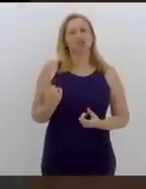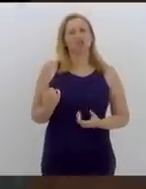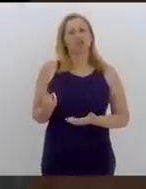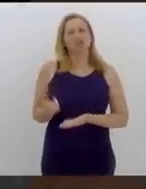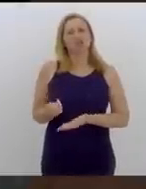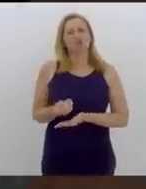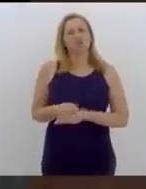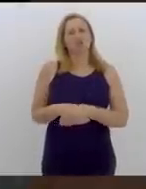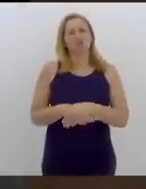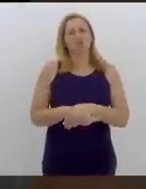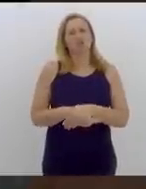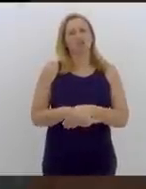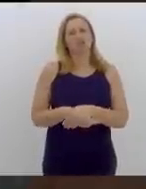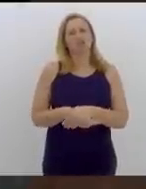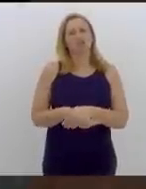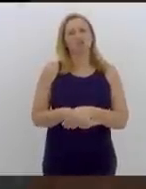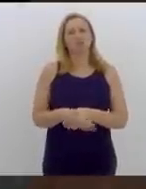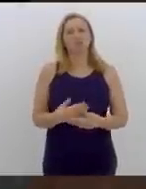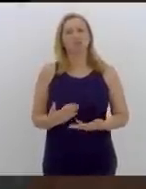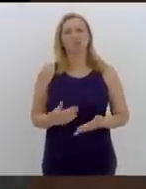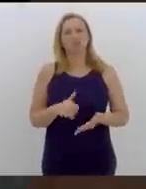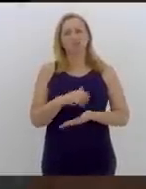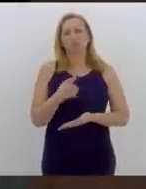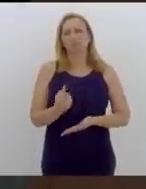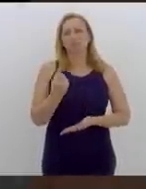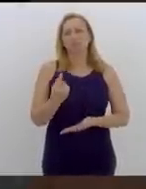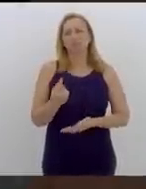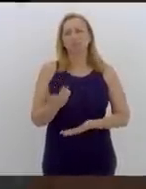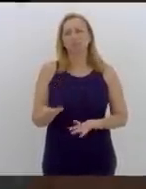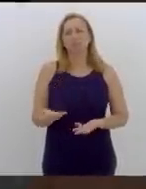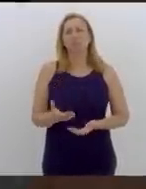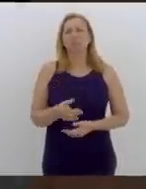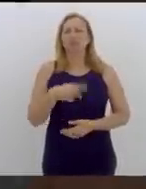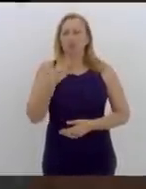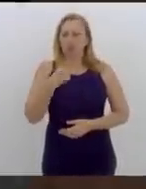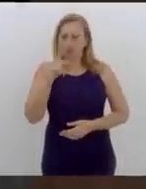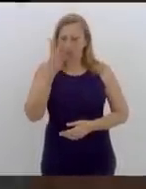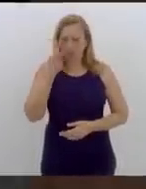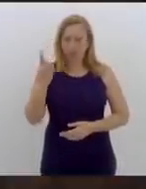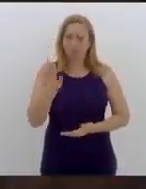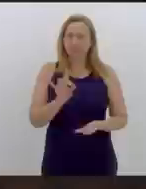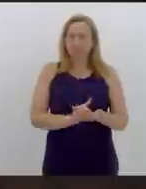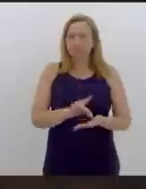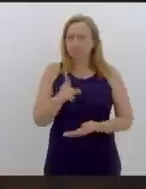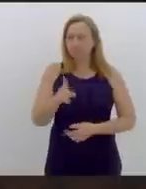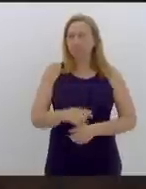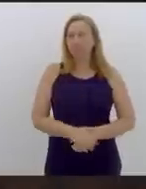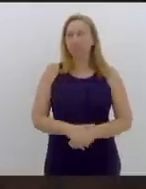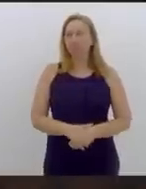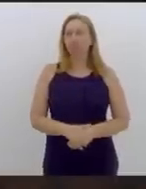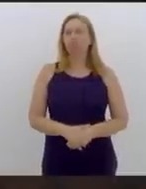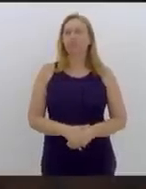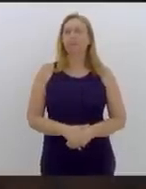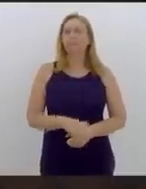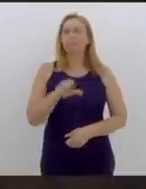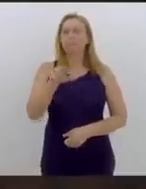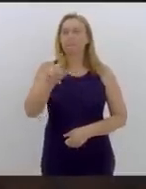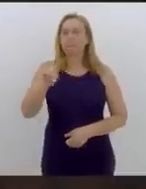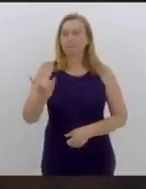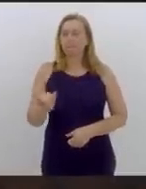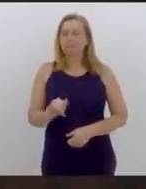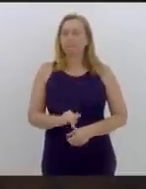policial embora não sei tem que abrir uma CPI na realidade respondendo mais uma vez que nem falou de CPI